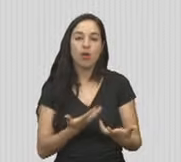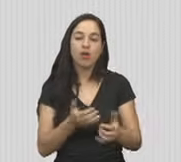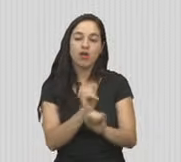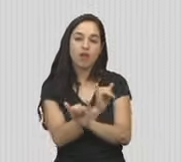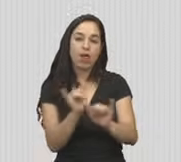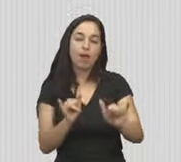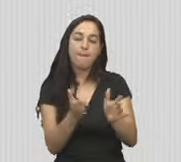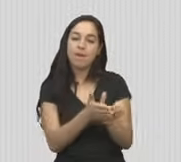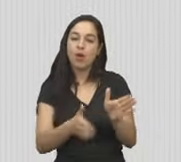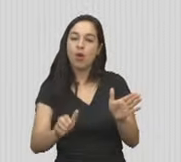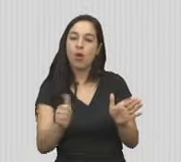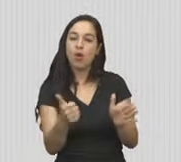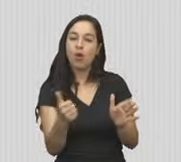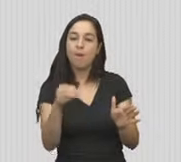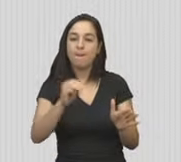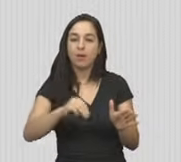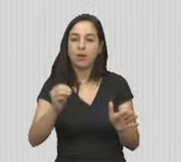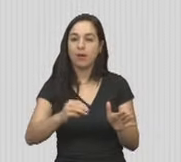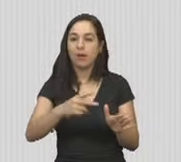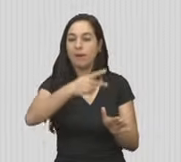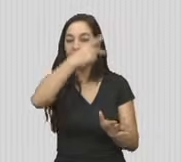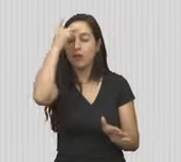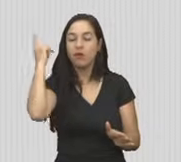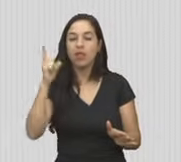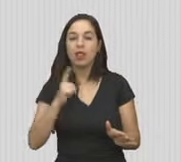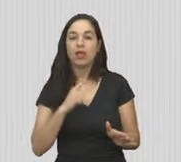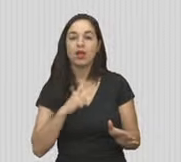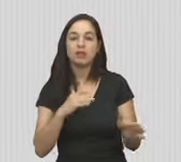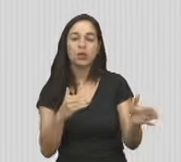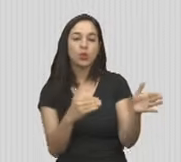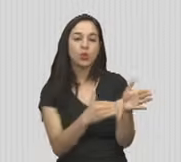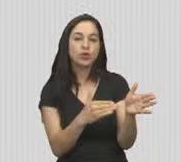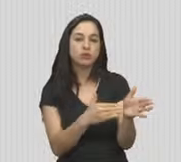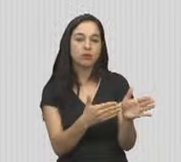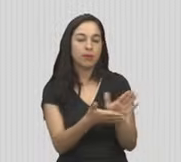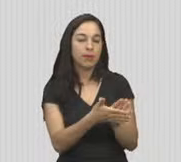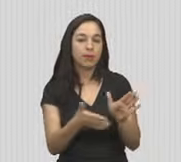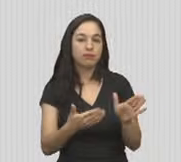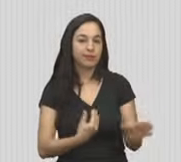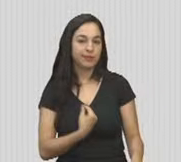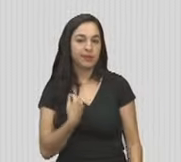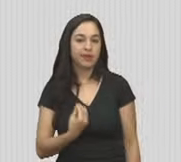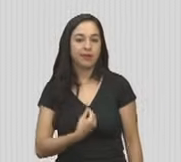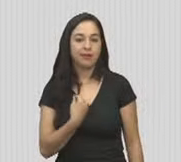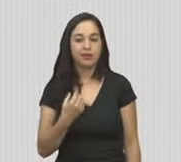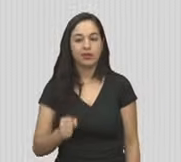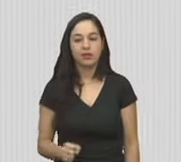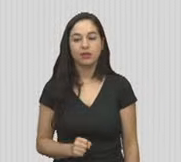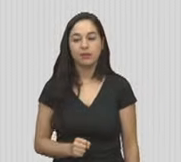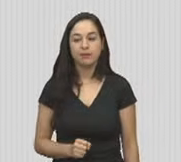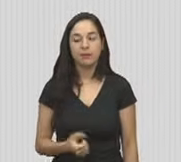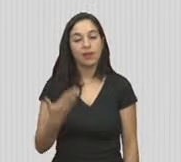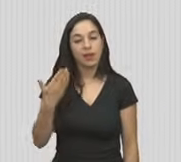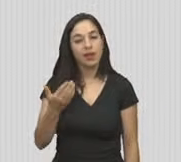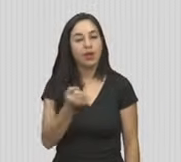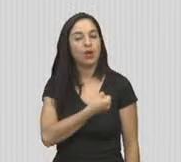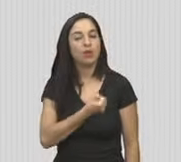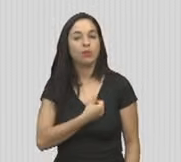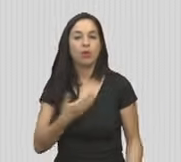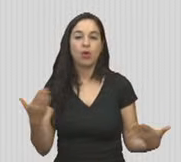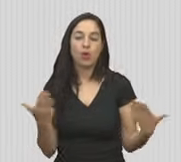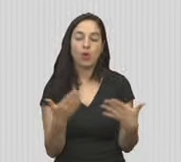aos 11 minutos, alguém vai ter tido os seus últimos momentos da vida ali. Esse é o nosso número